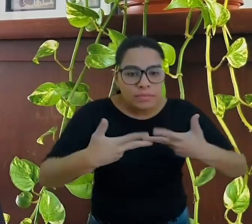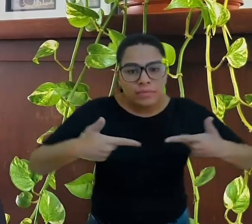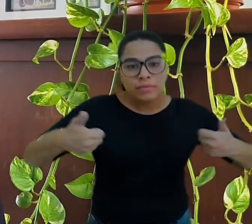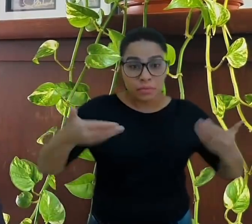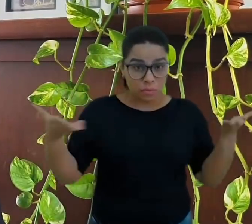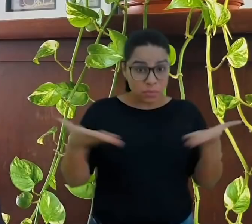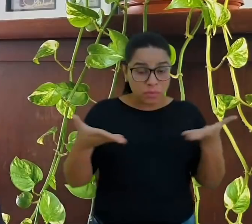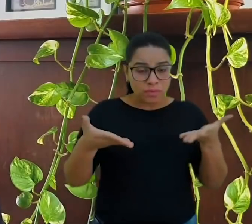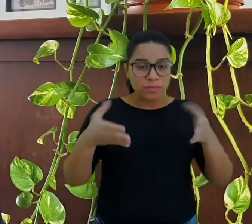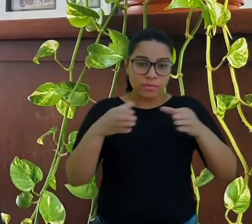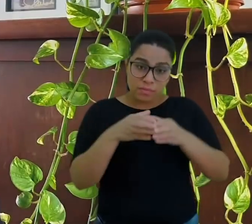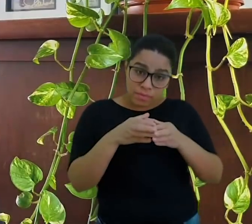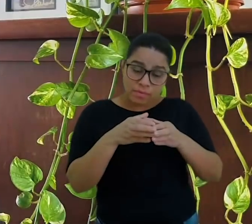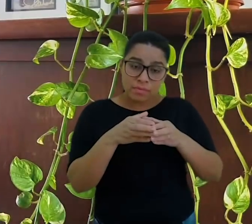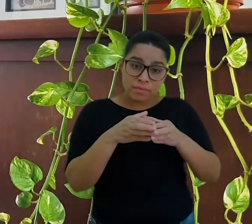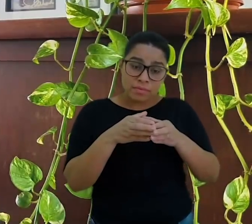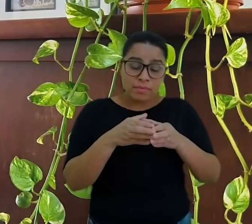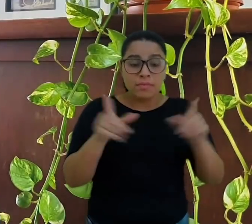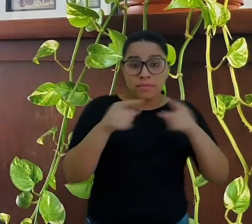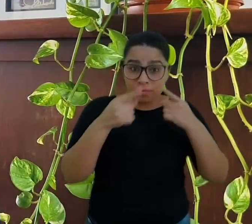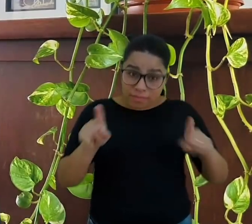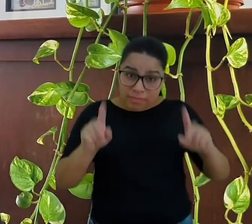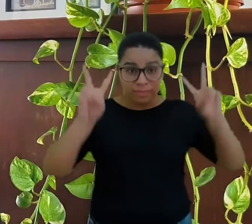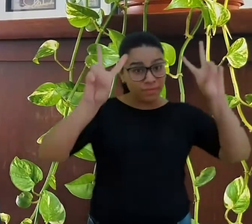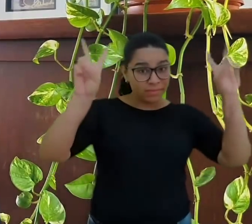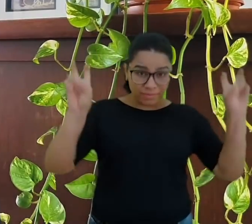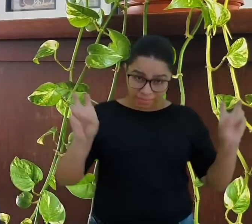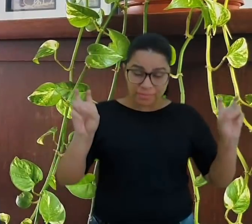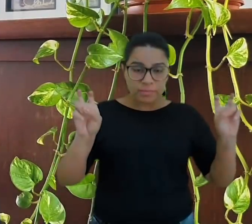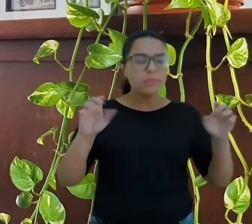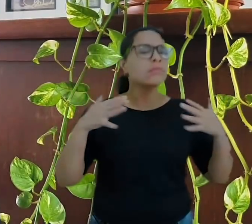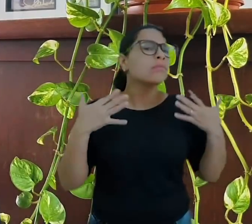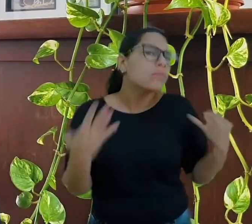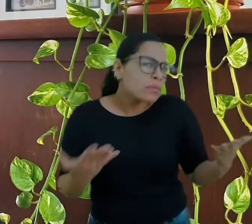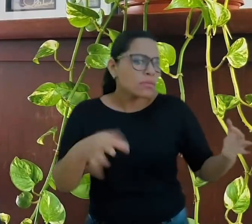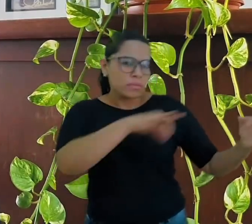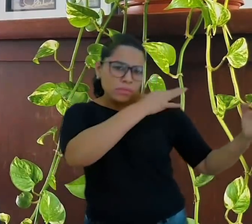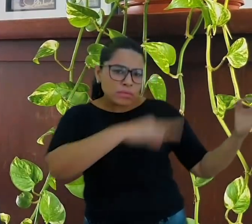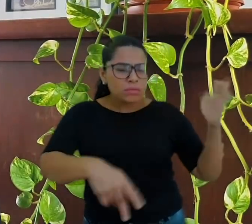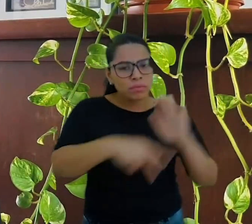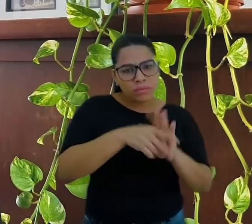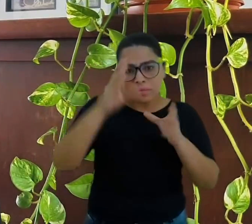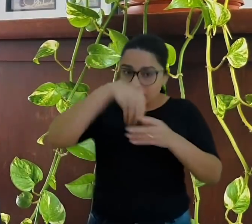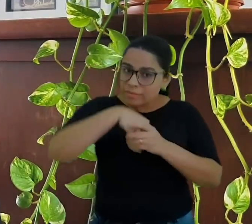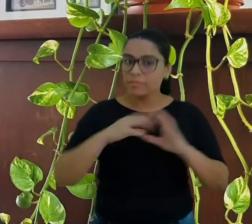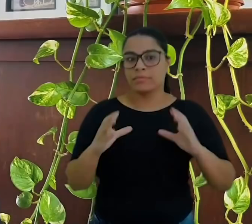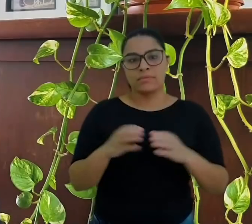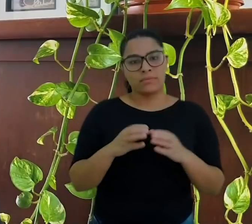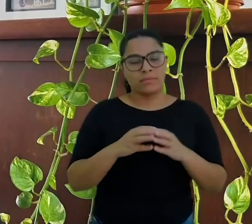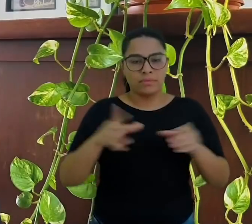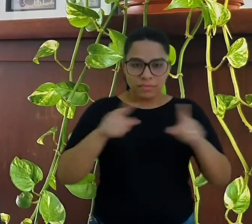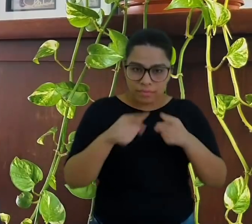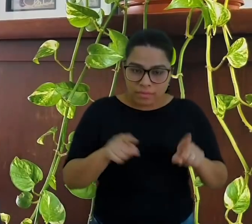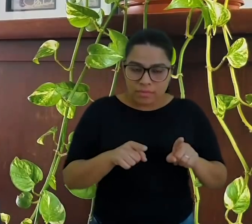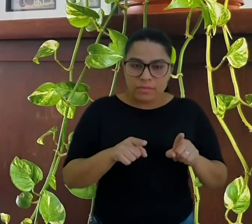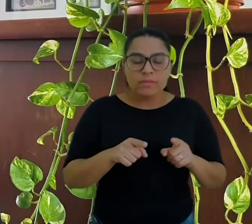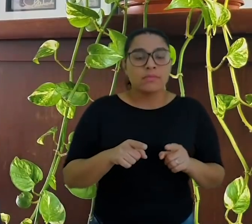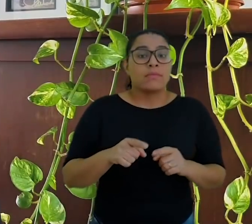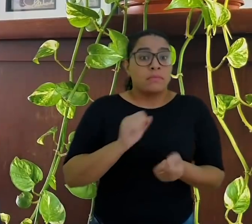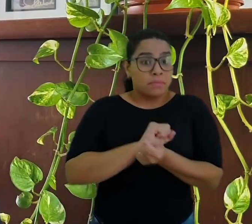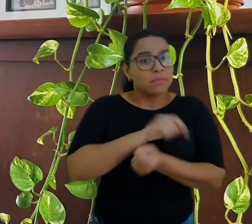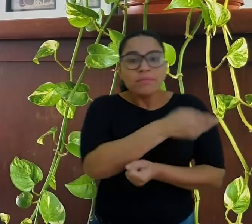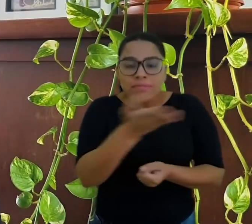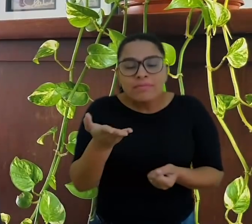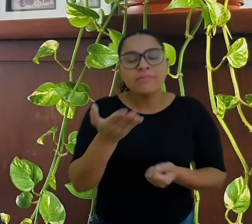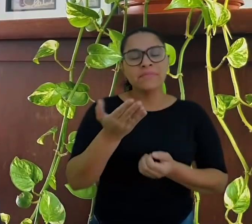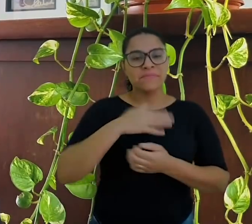assunto de hoje é a banda. Quem saberia me dizer que instrumentos tocam numa banda? Vamos conversar sobre isso? A gente espera que vocês gostem e